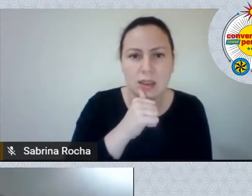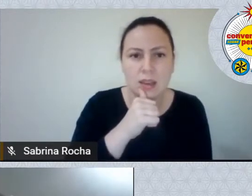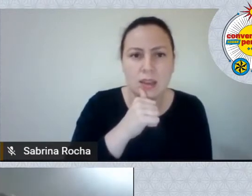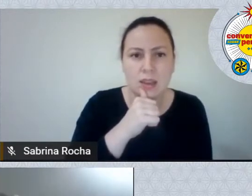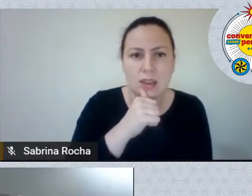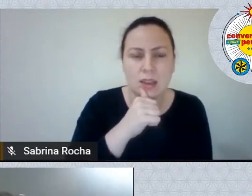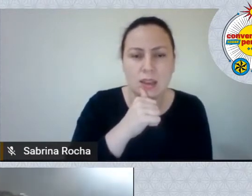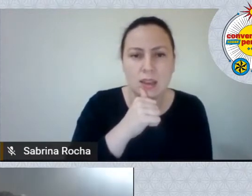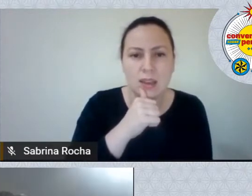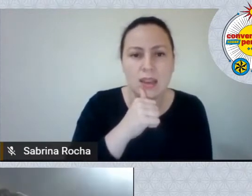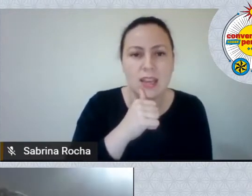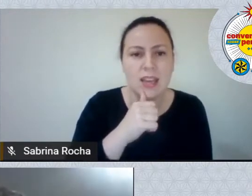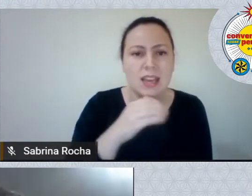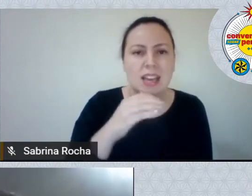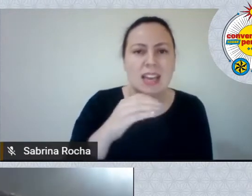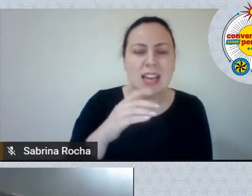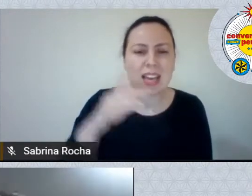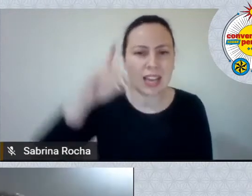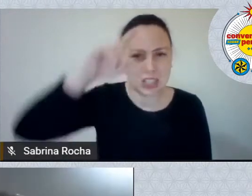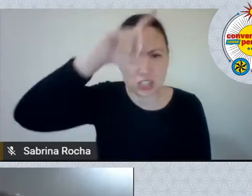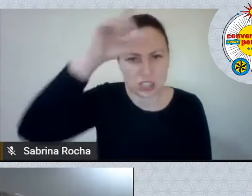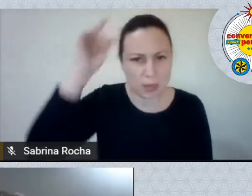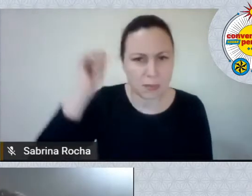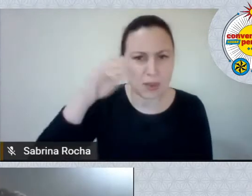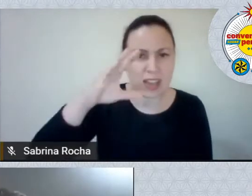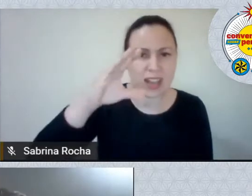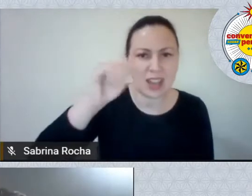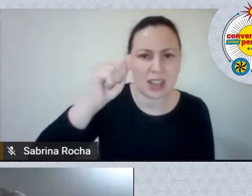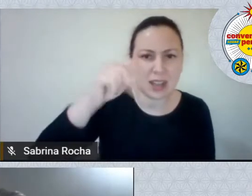de capitel, um chapéu característico, né?